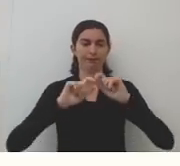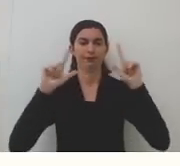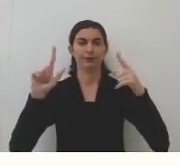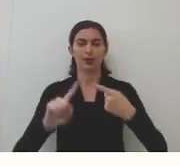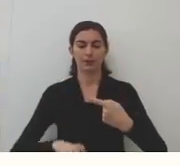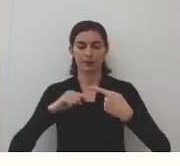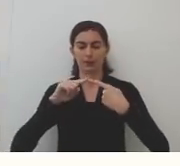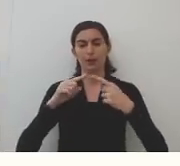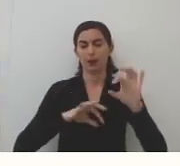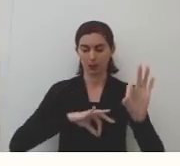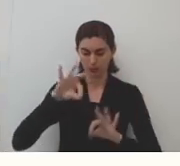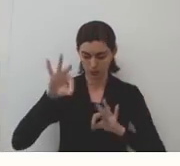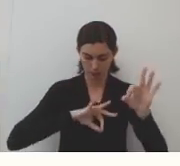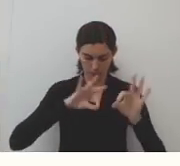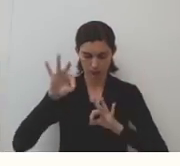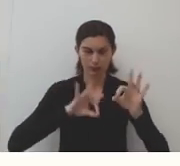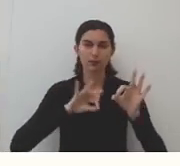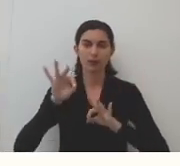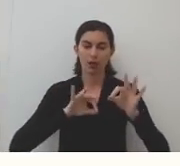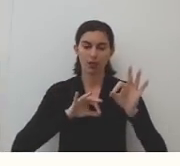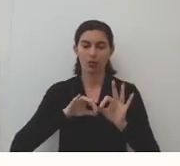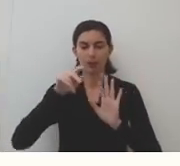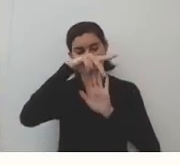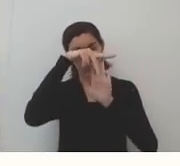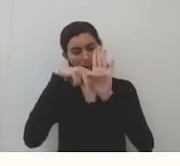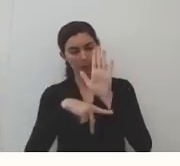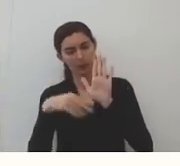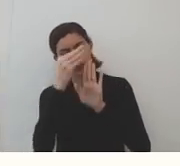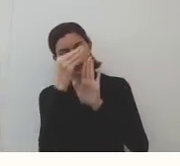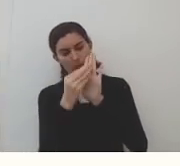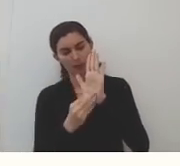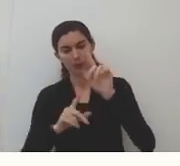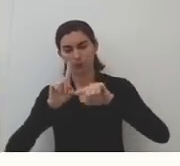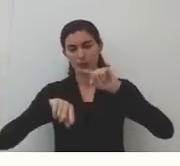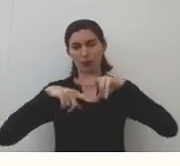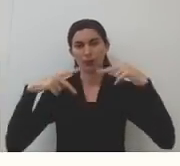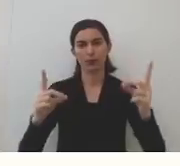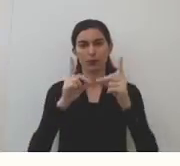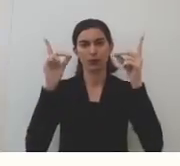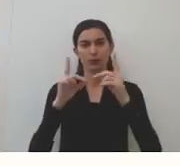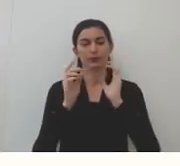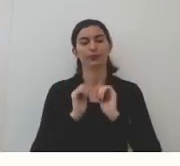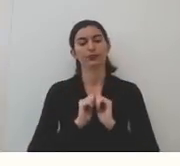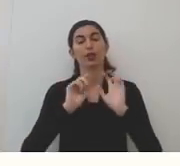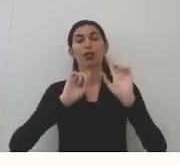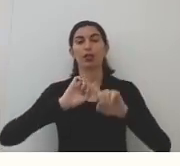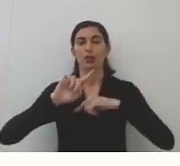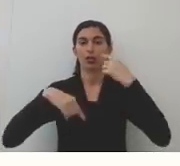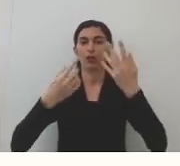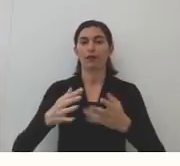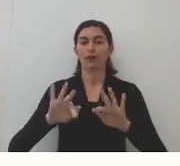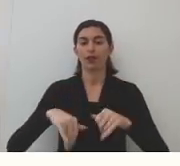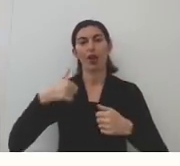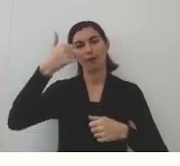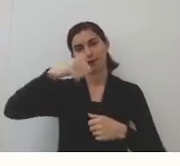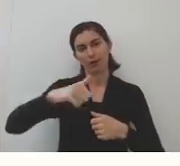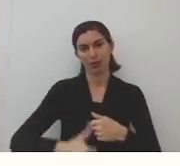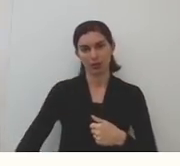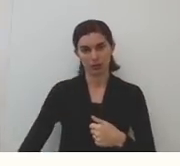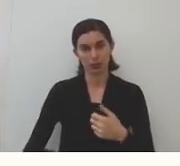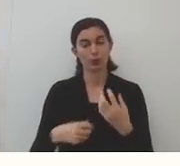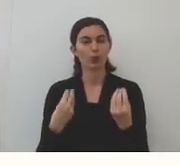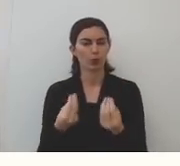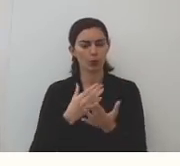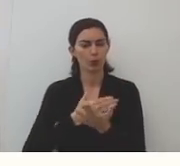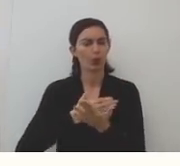primeira delas é a preparação, a elaboração do material didático em si e, por fim, a avaliação.